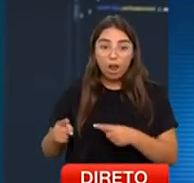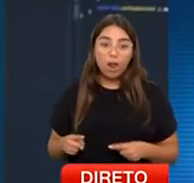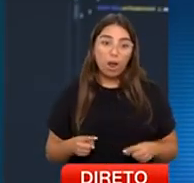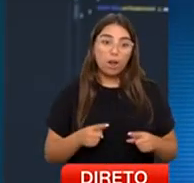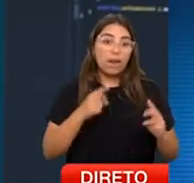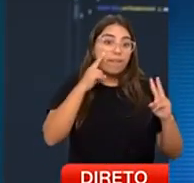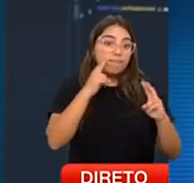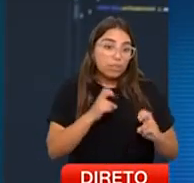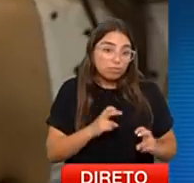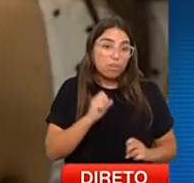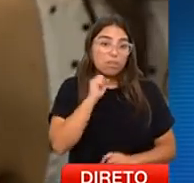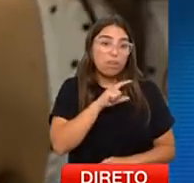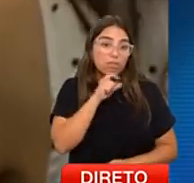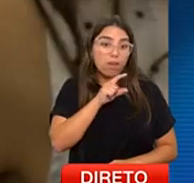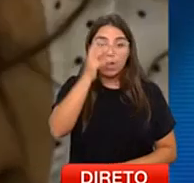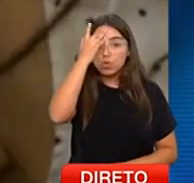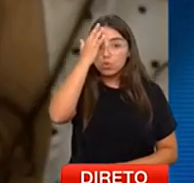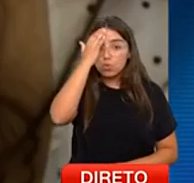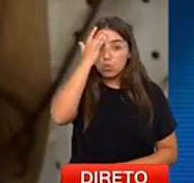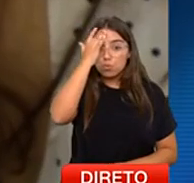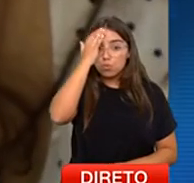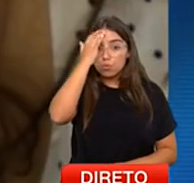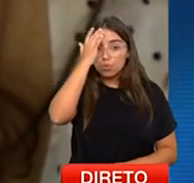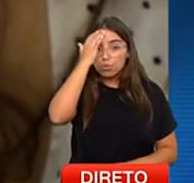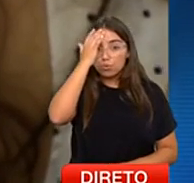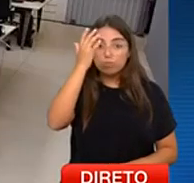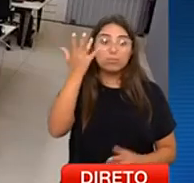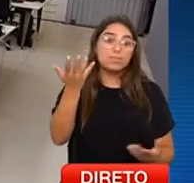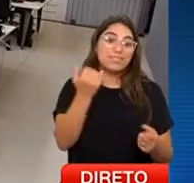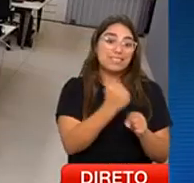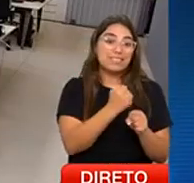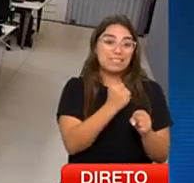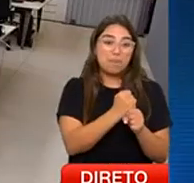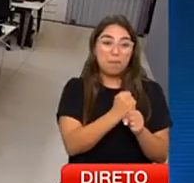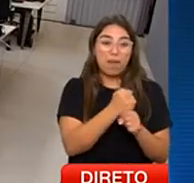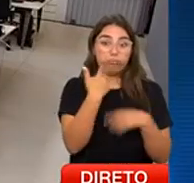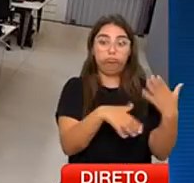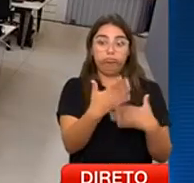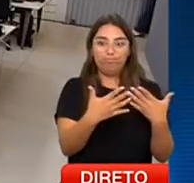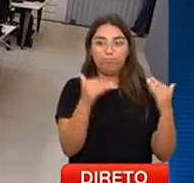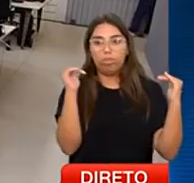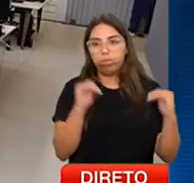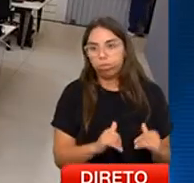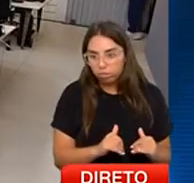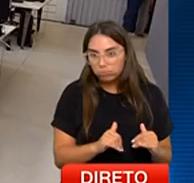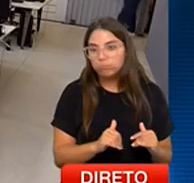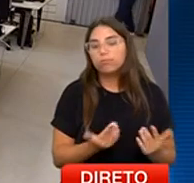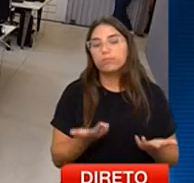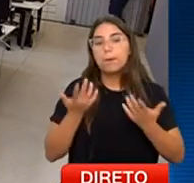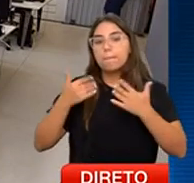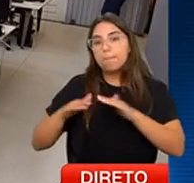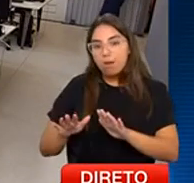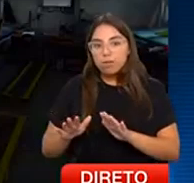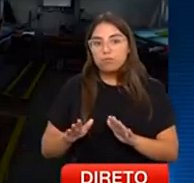investigação que permite que nós cheguemos aos números do que são as perdas de produtividade eh que acontecem relacionadas com este tema mas também aquela que